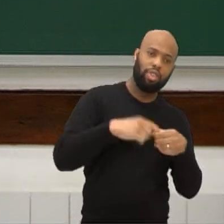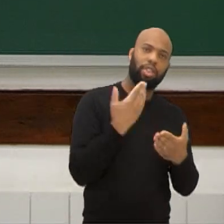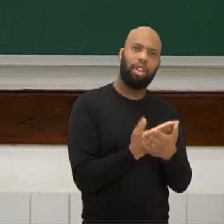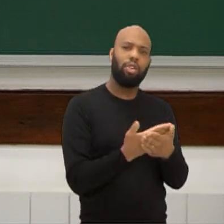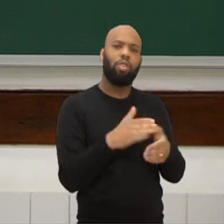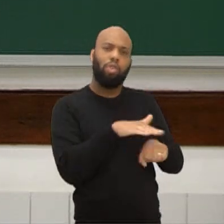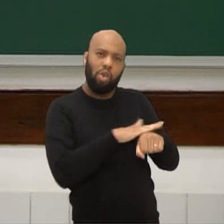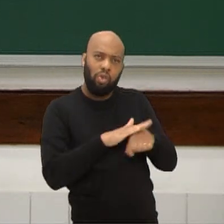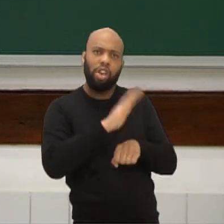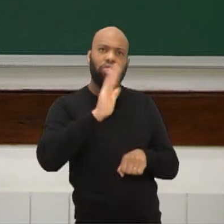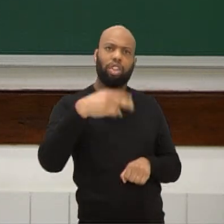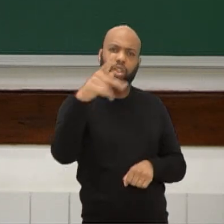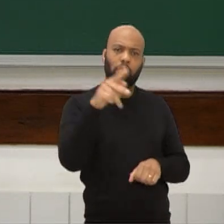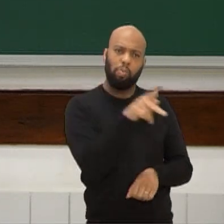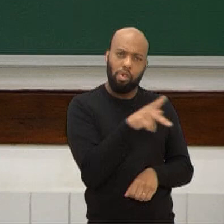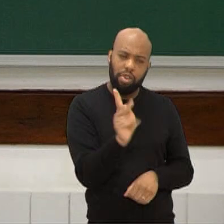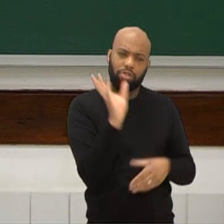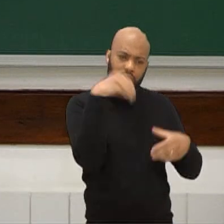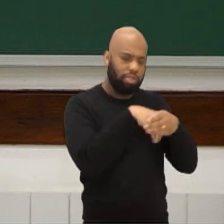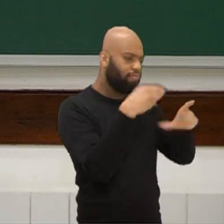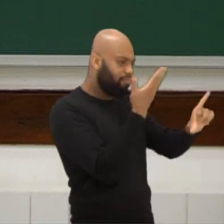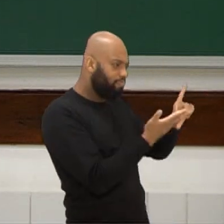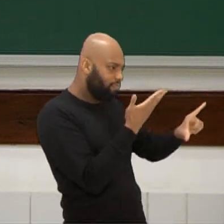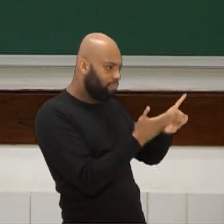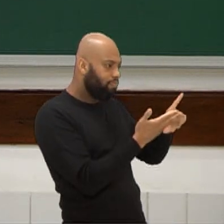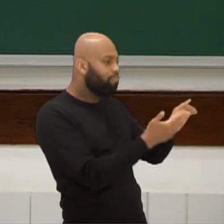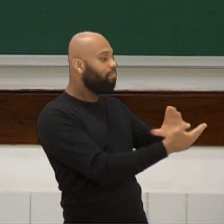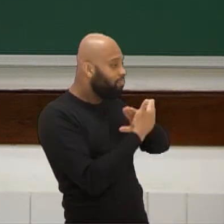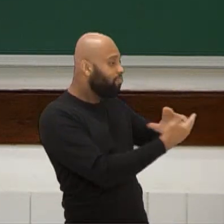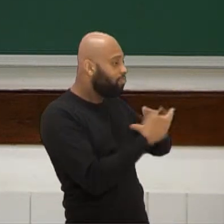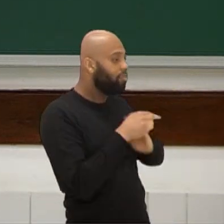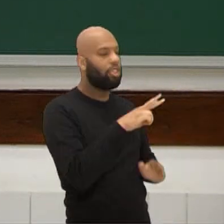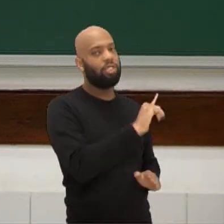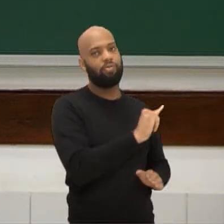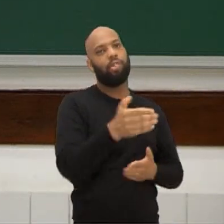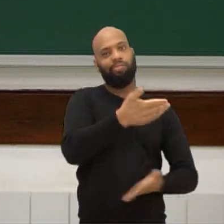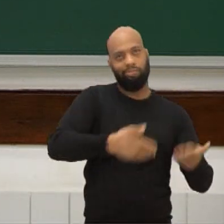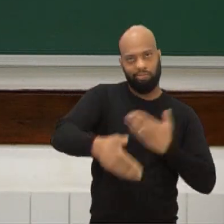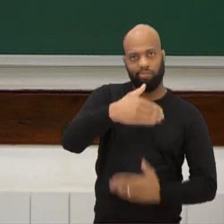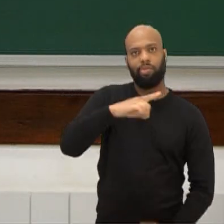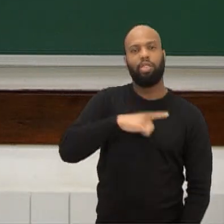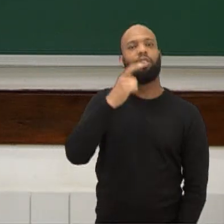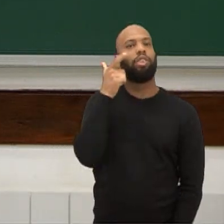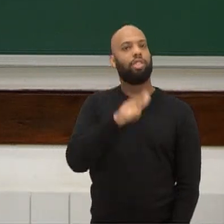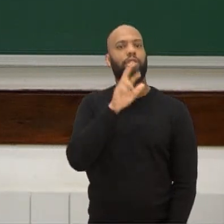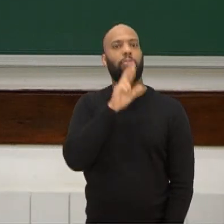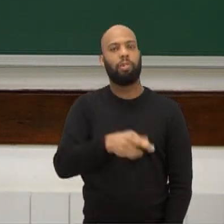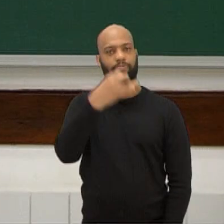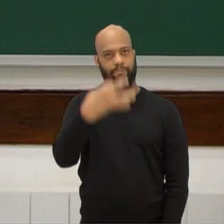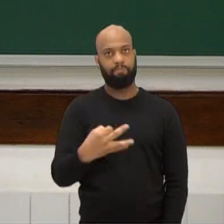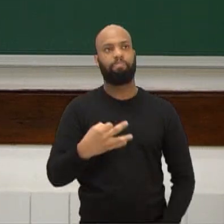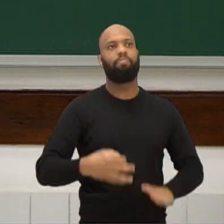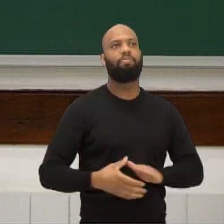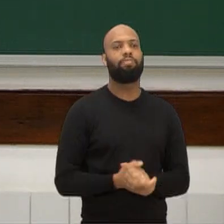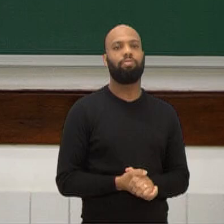conversa com o seu professor no Classroom aí que ele vai te auxiliar e com certeza ele vai ter resposta que você está